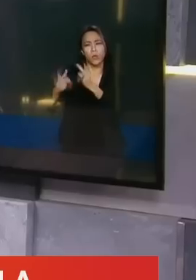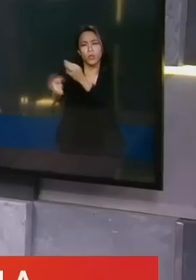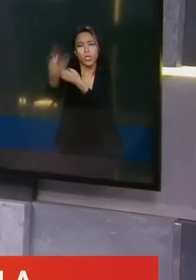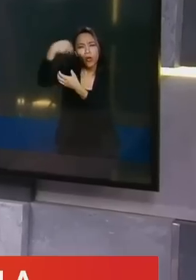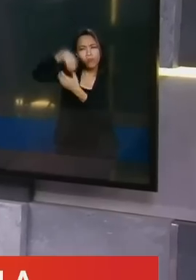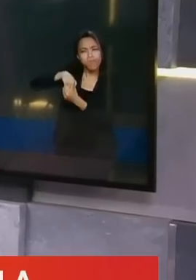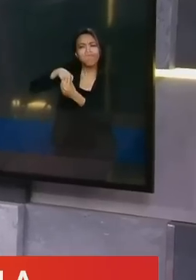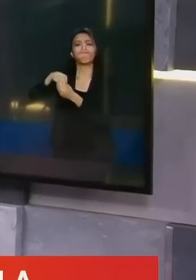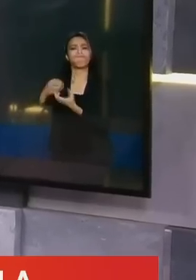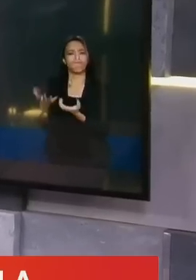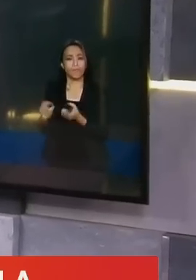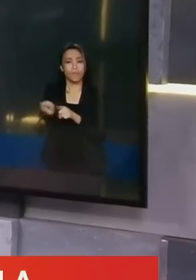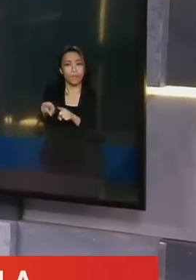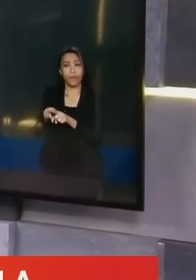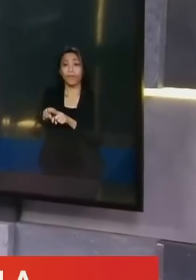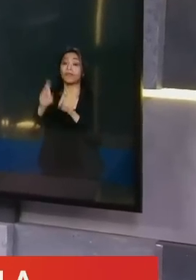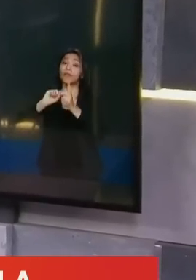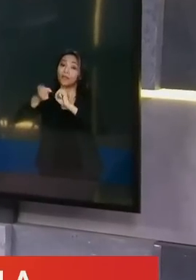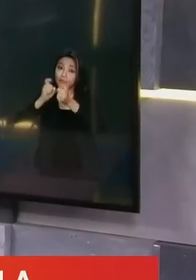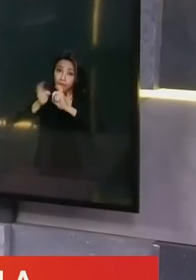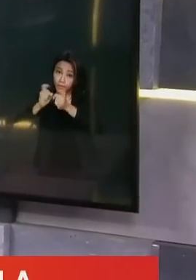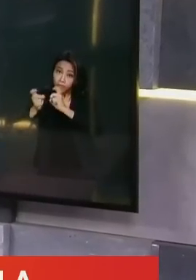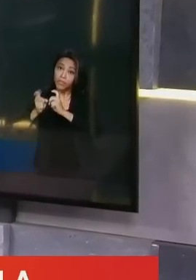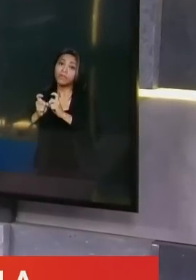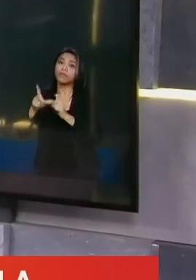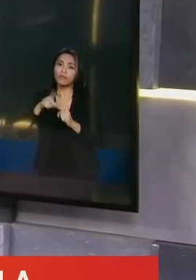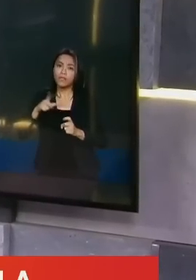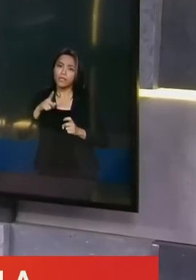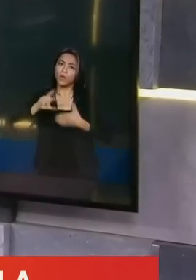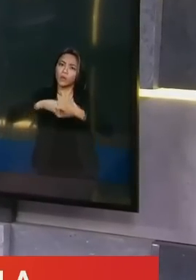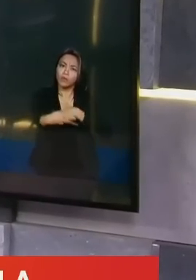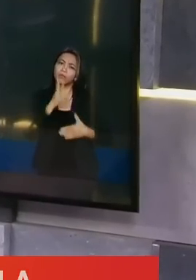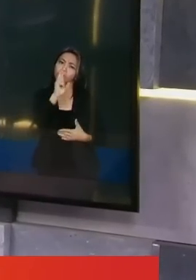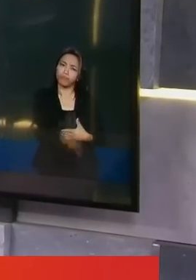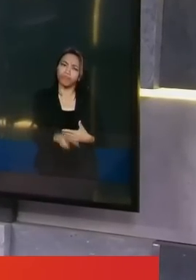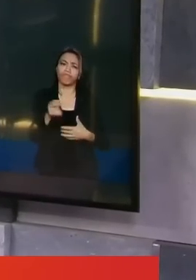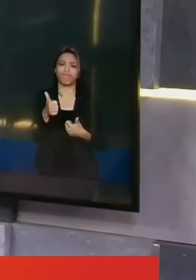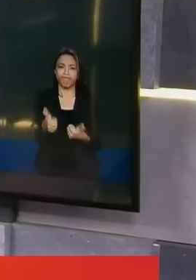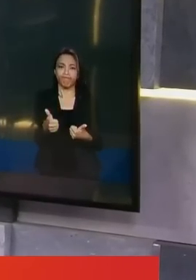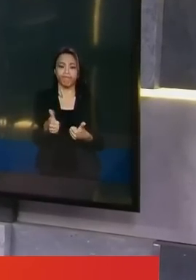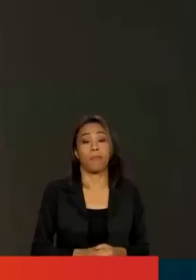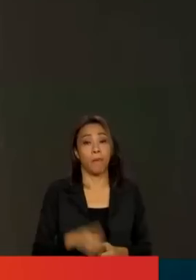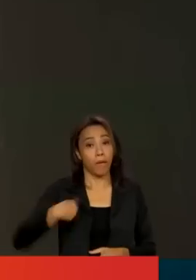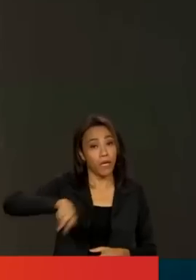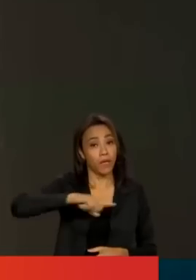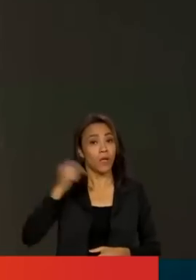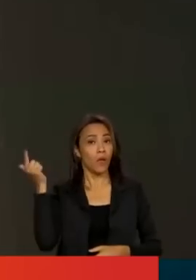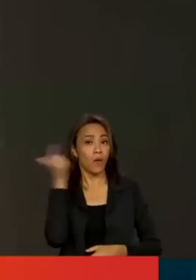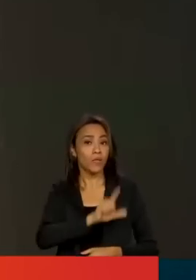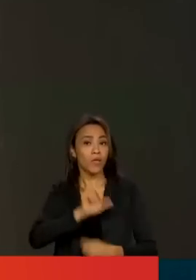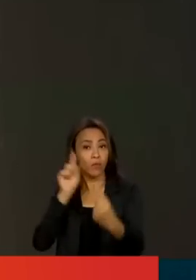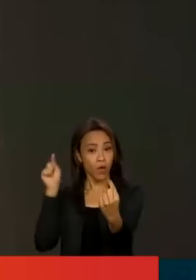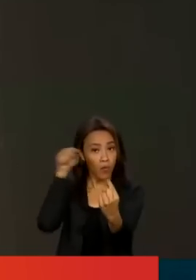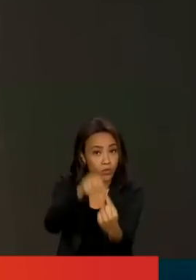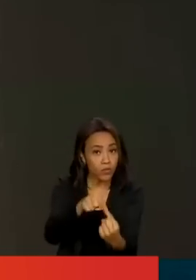para Brasília agora a fraude contas o diretor geral da Polícia Federal tá tomando posse nesse momento e a gente vai acompanhar o discurso objetivos